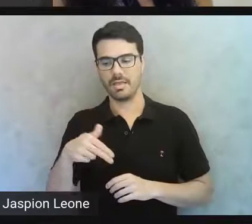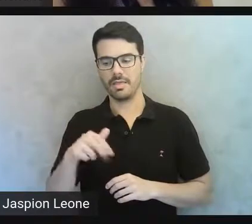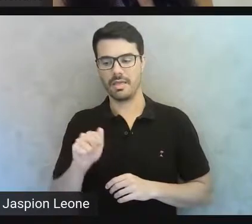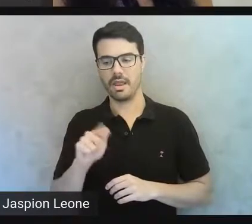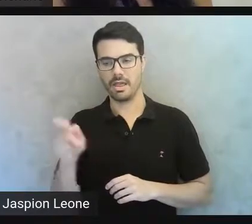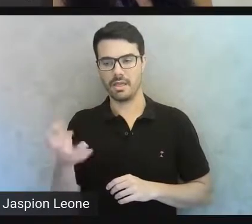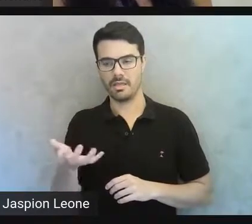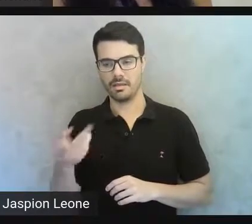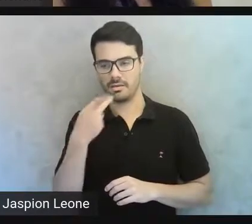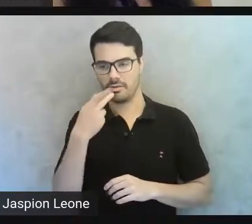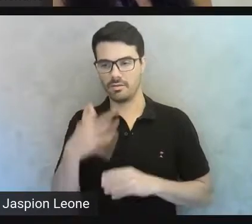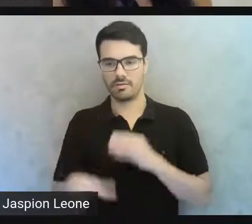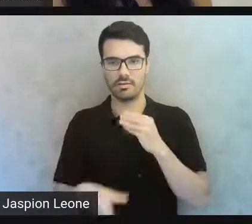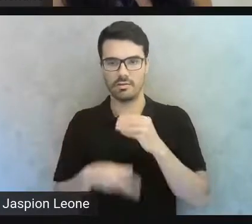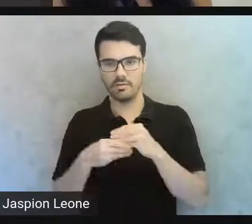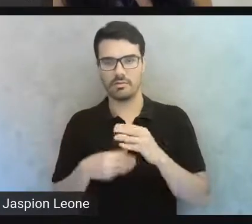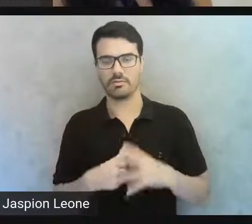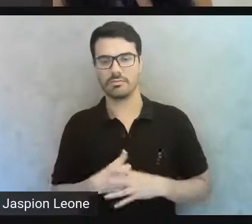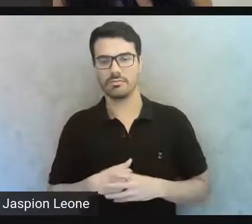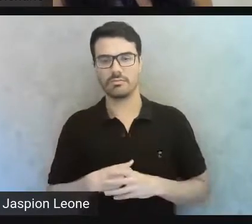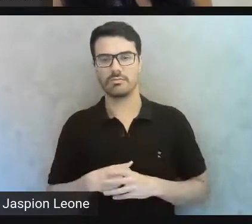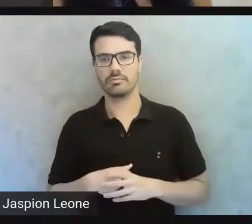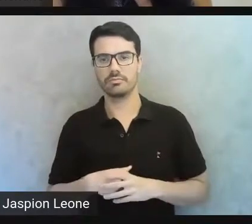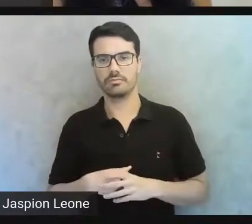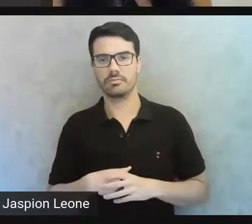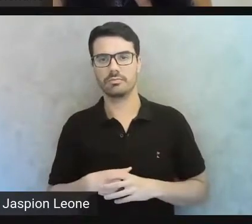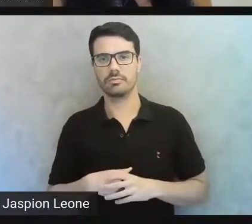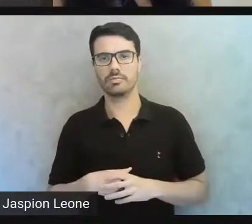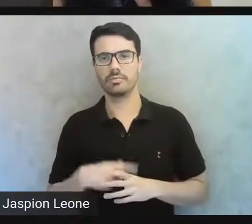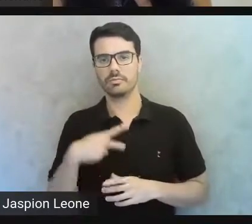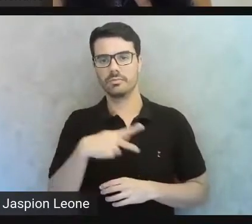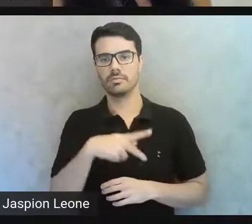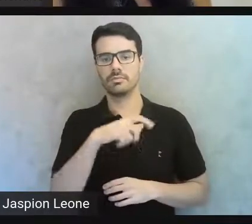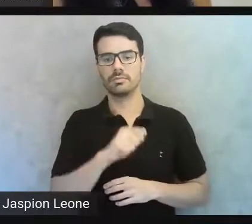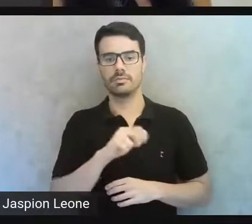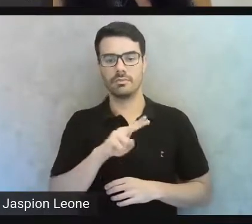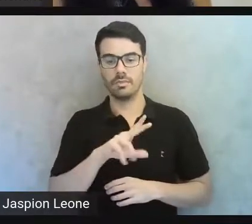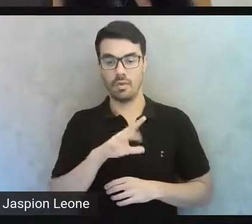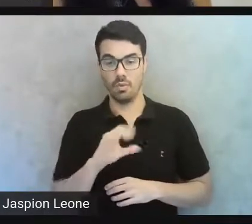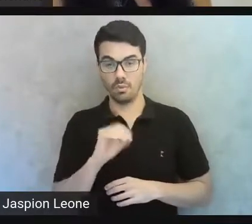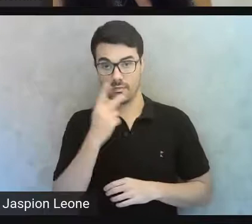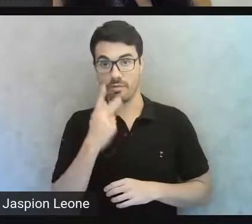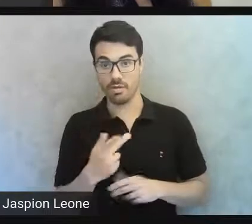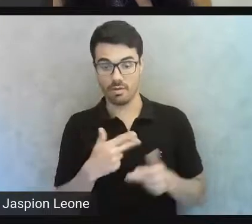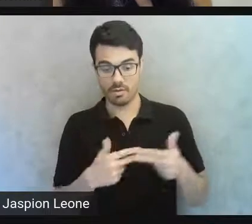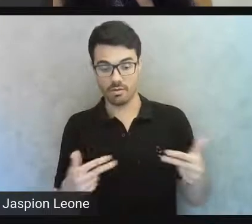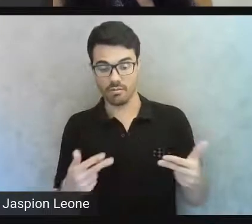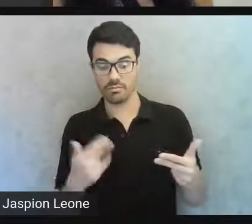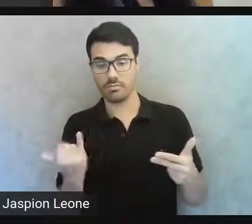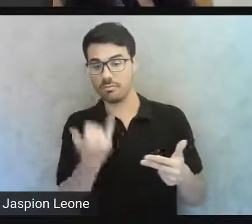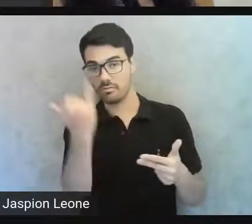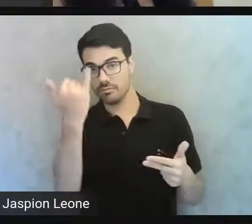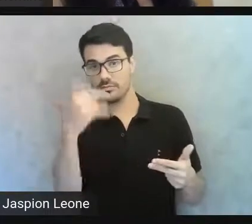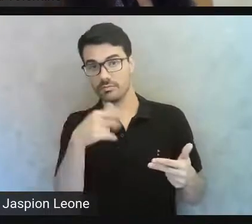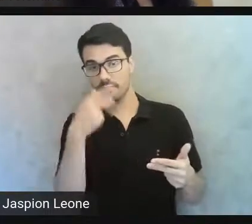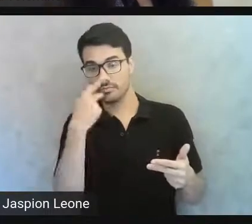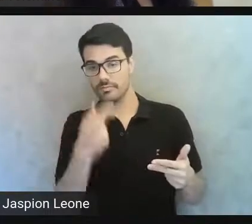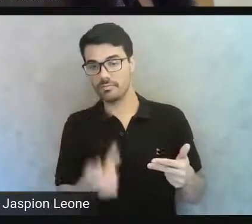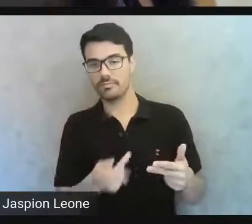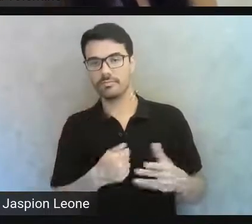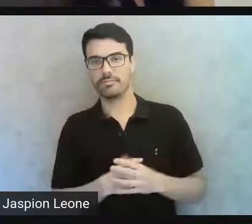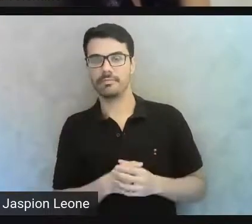do endividamento? O Paulo falou coisas muito importantes, né, Paulo? E aí, no final, tu também coloca essa